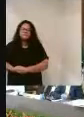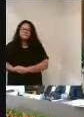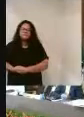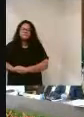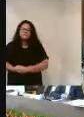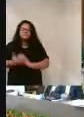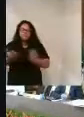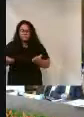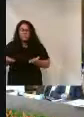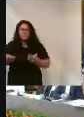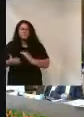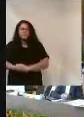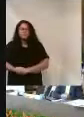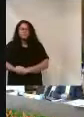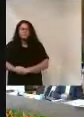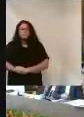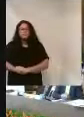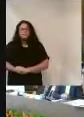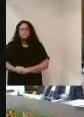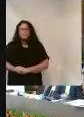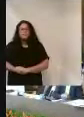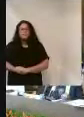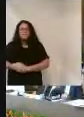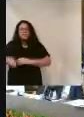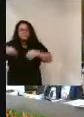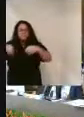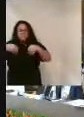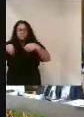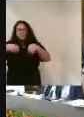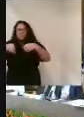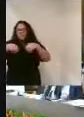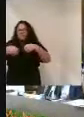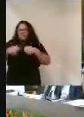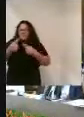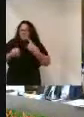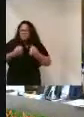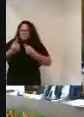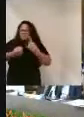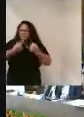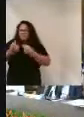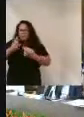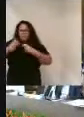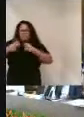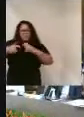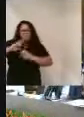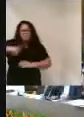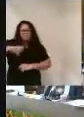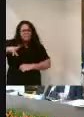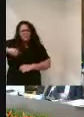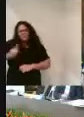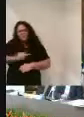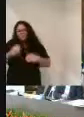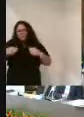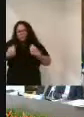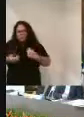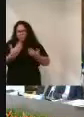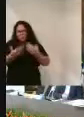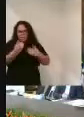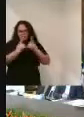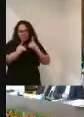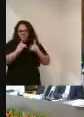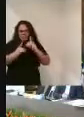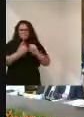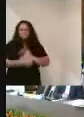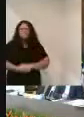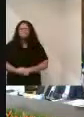grande de plástico que não tem reciclabilidade atualmente. Isso é um problema que a gente precisa rever, discutir essa questão do cumprimento